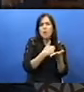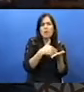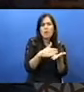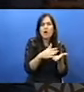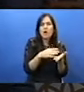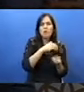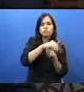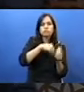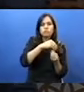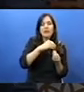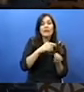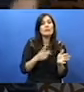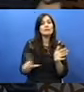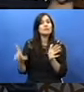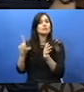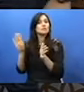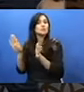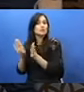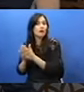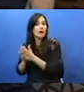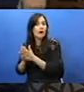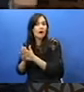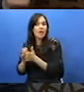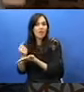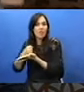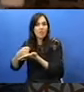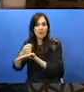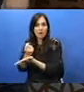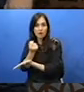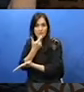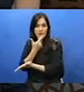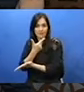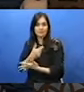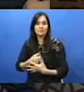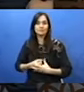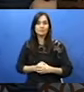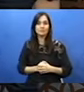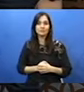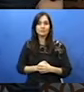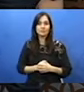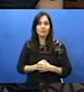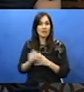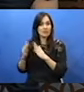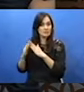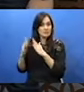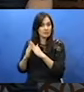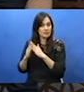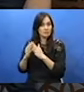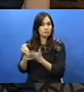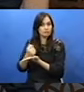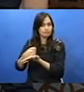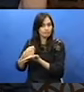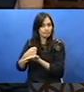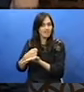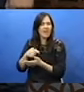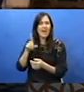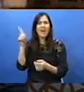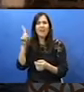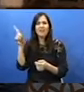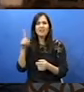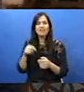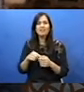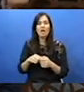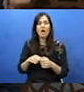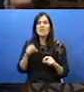às farmácias. Tá? As drogas ilícitas podem ser classificadas